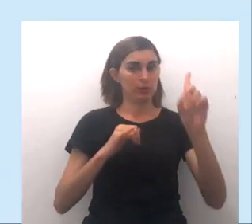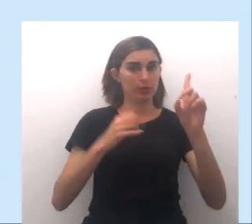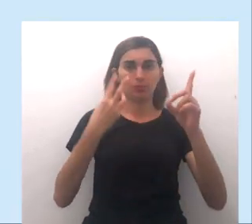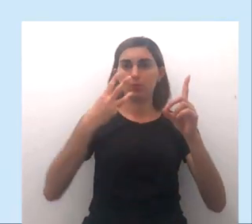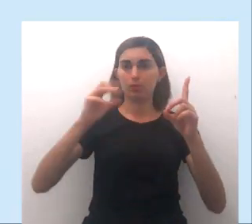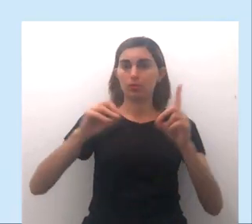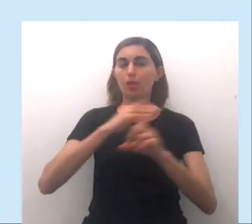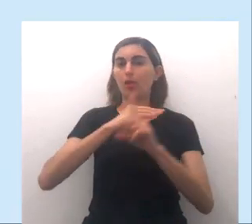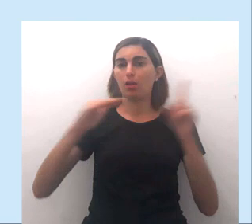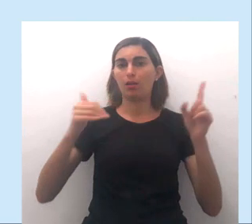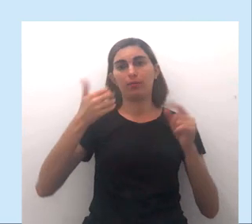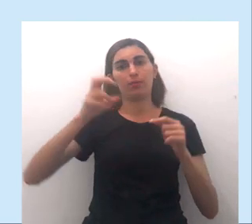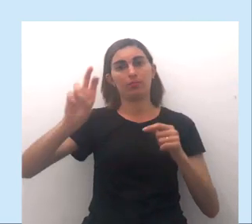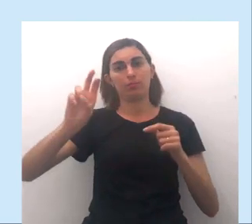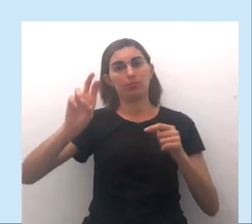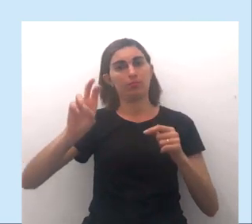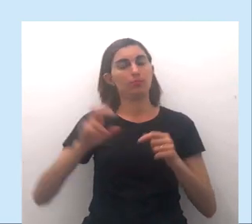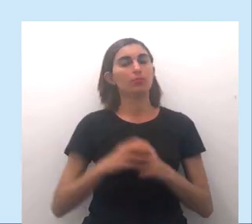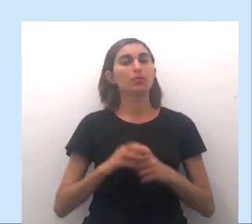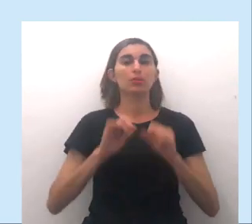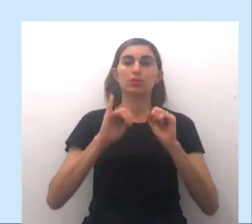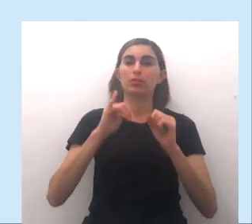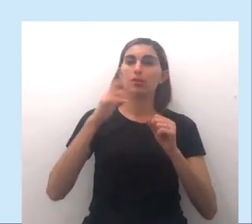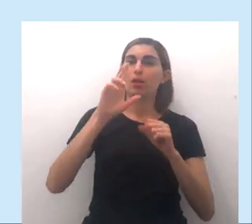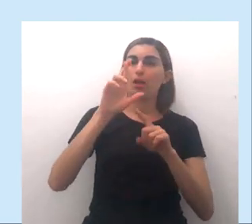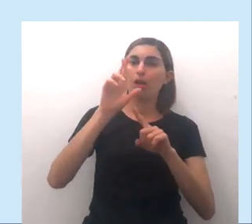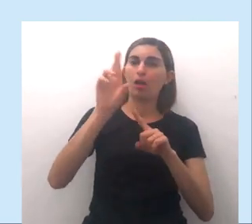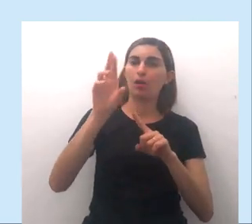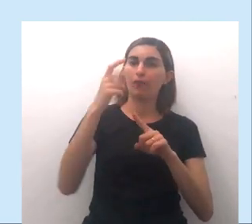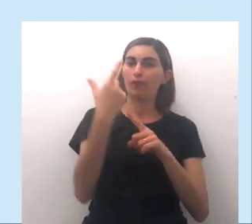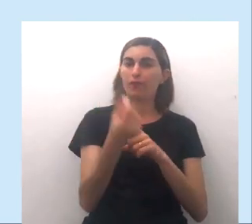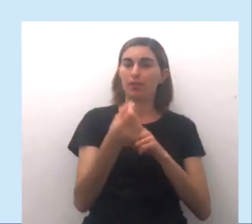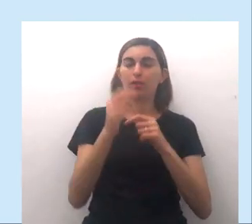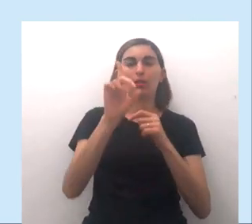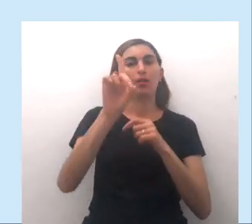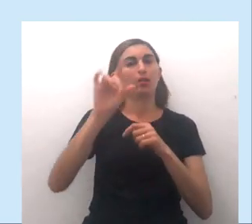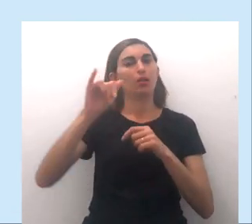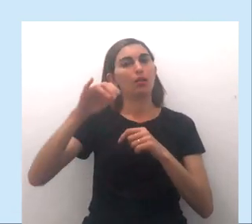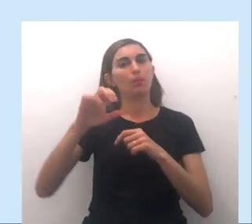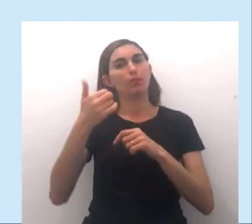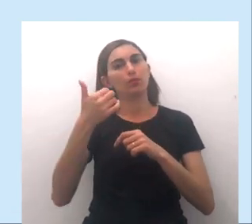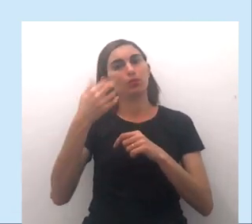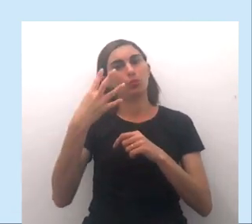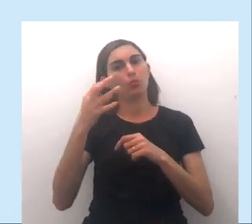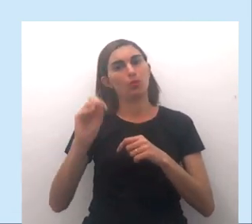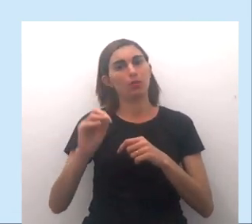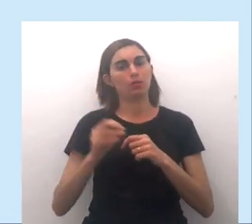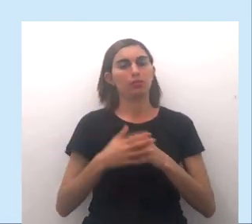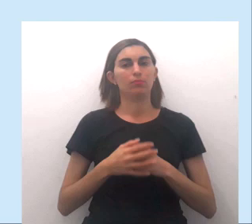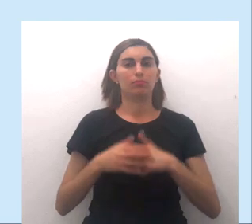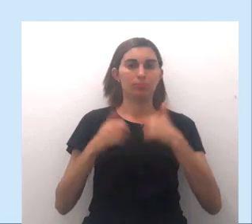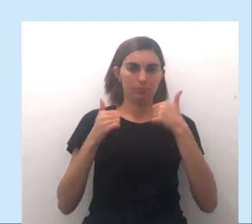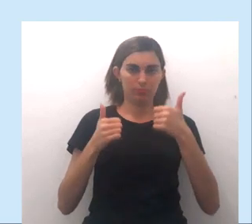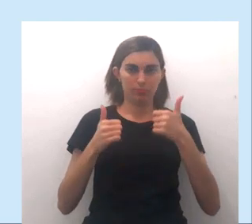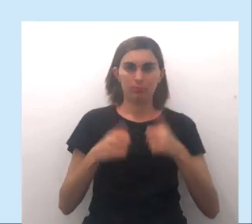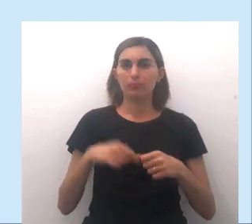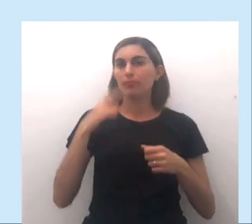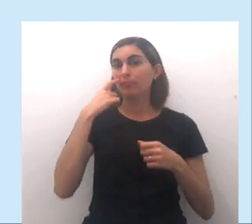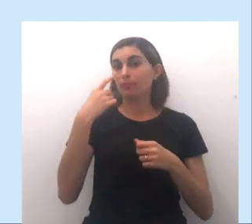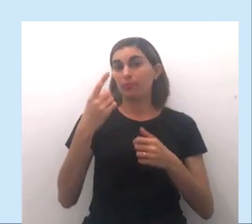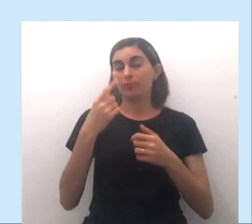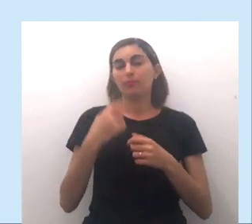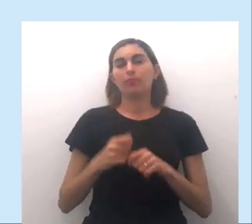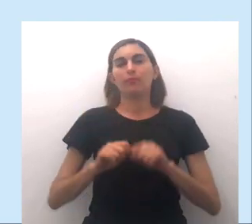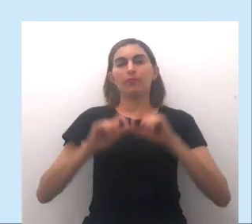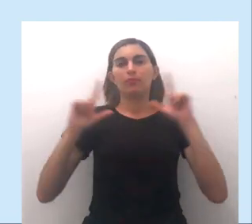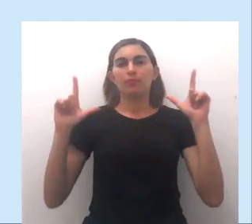raio é 15. Se o raio for 20, o diâmetro é 40. Show de bola. Então, veja aí